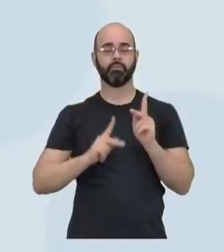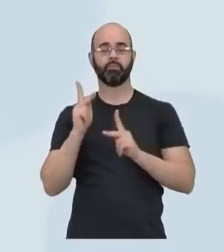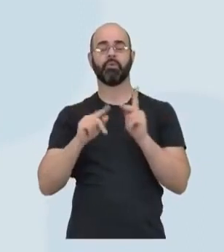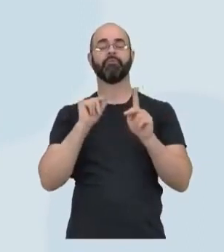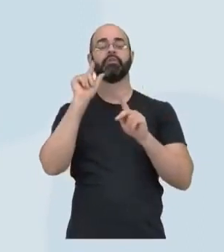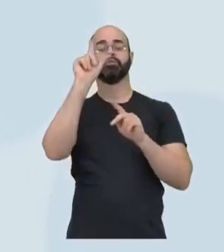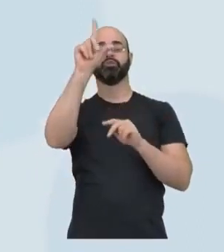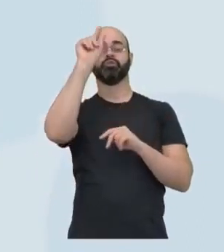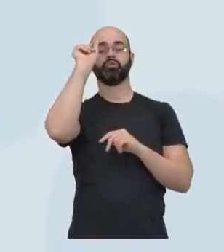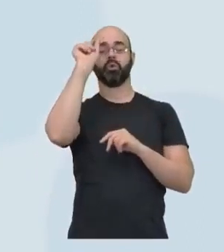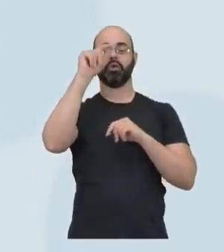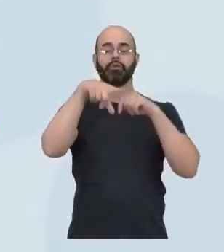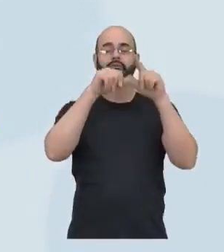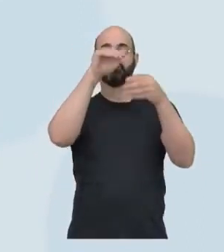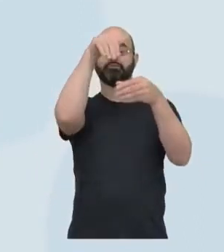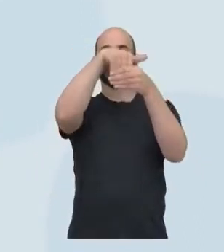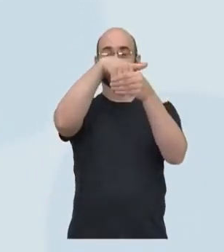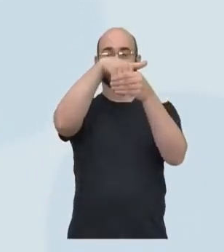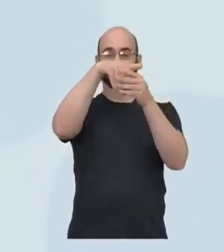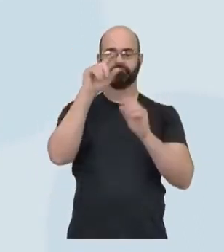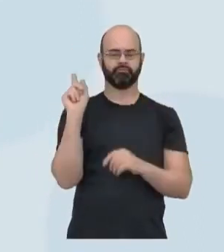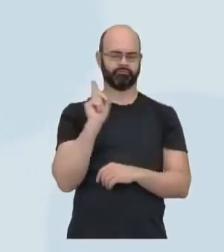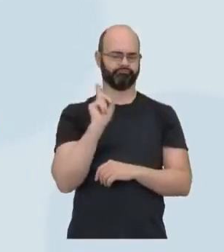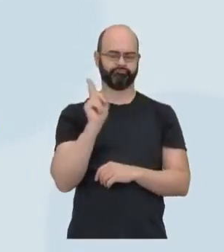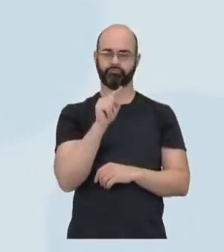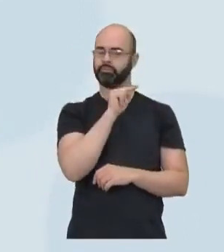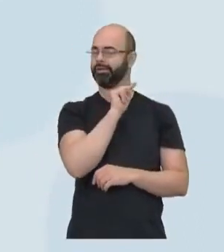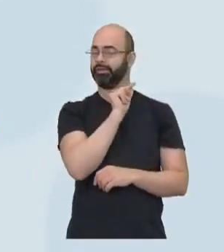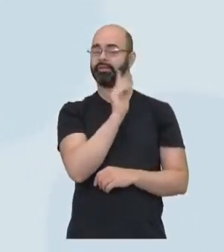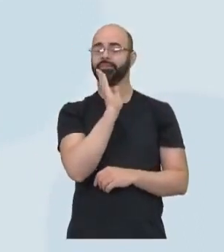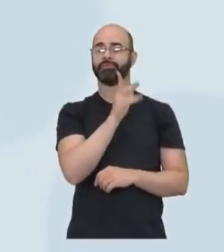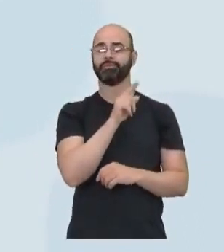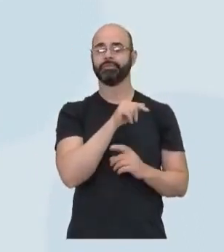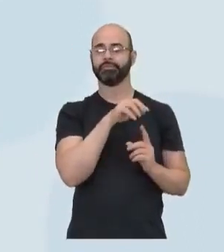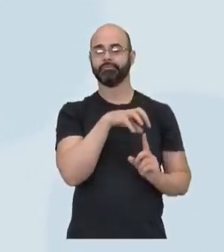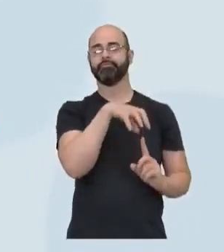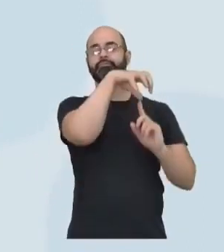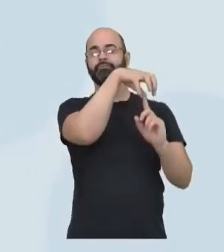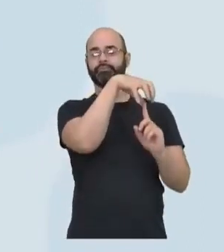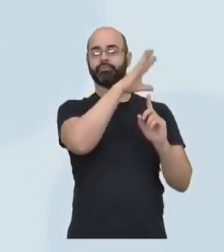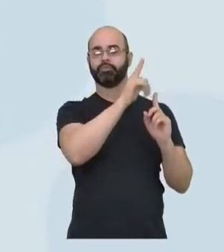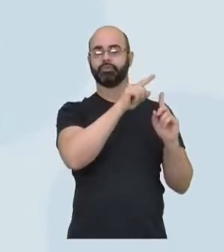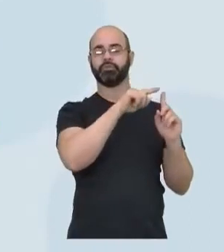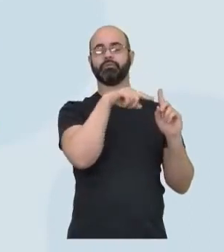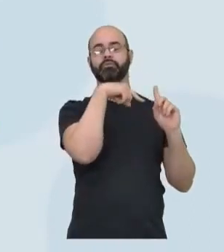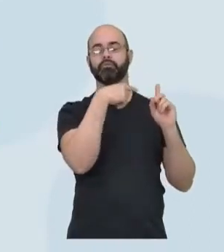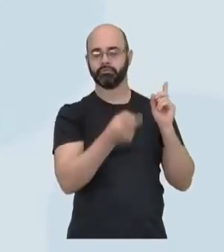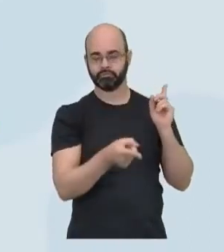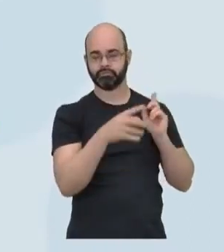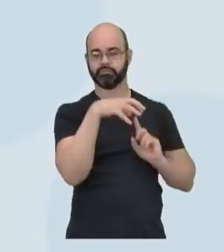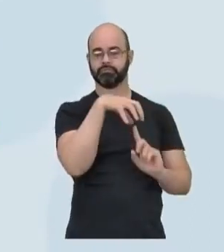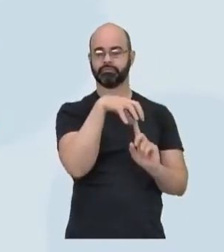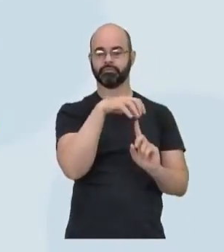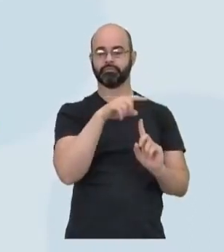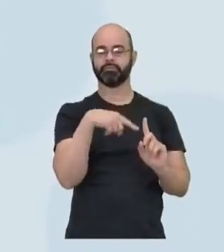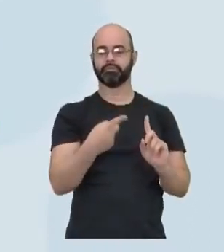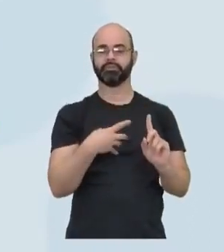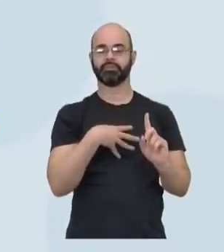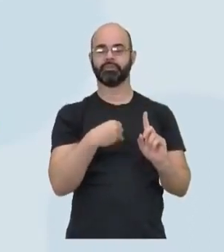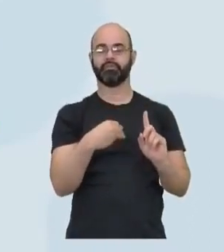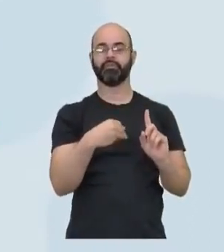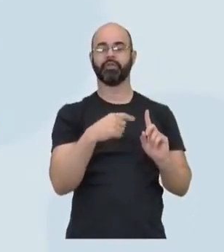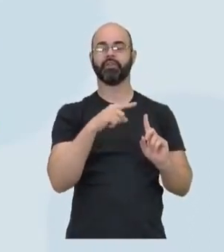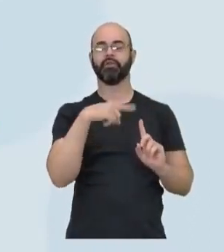povo, ele é o soberano. Inclusive nós tínhamos um rei, né, que ele falava assim, ó, o